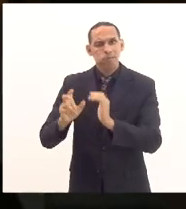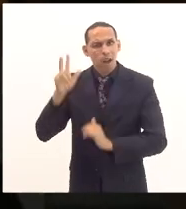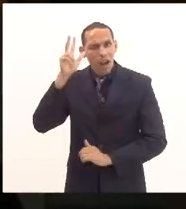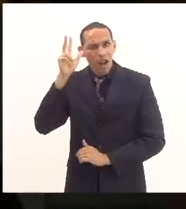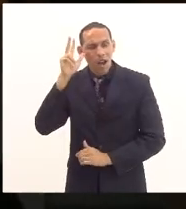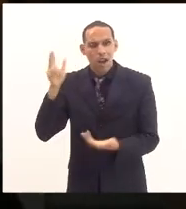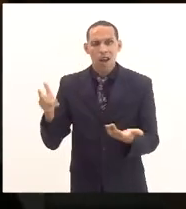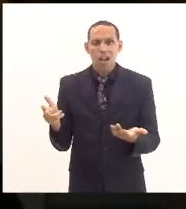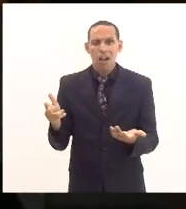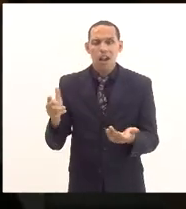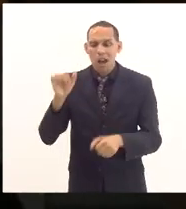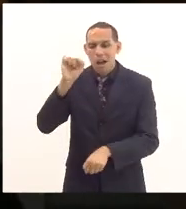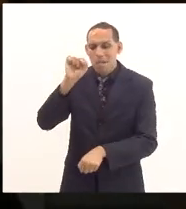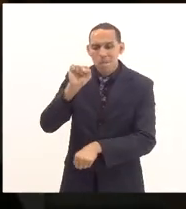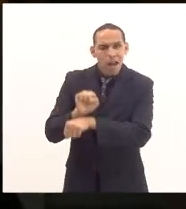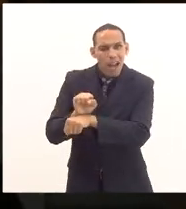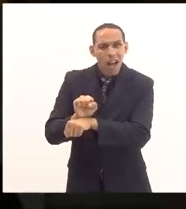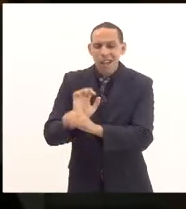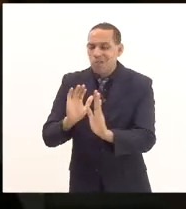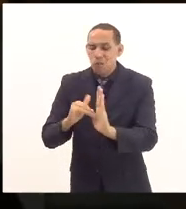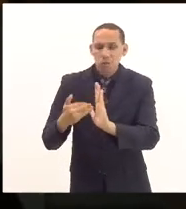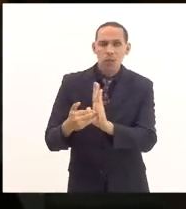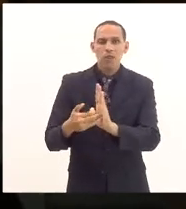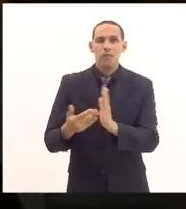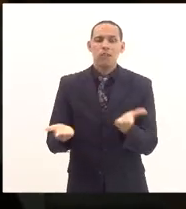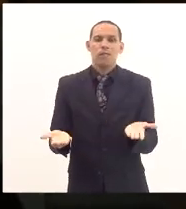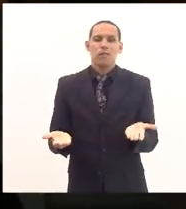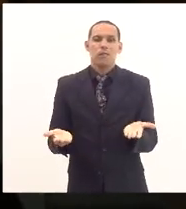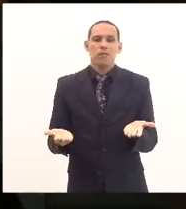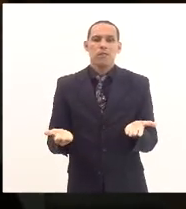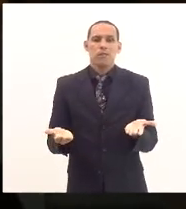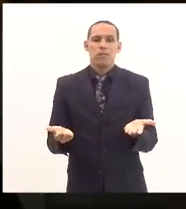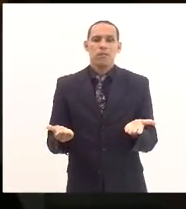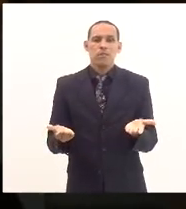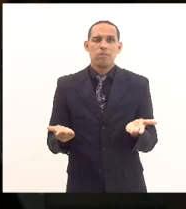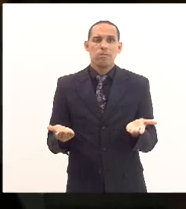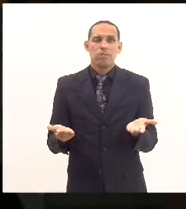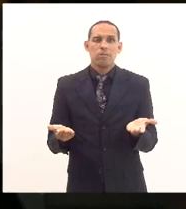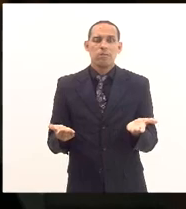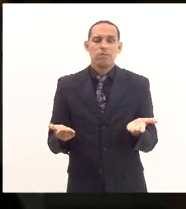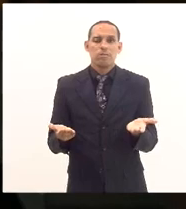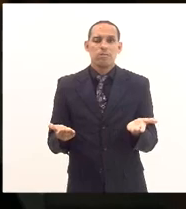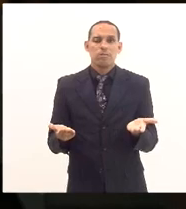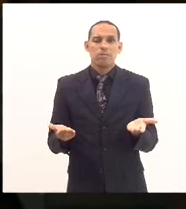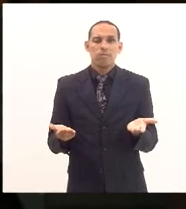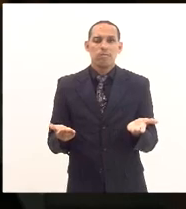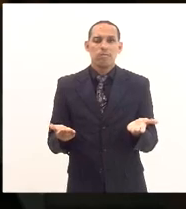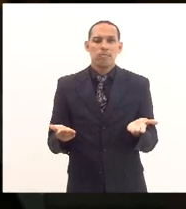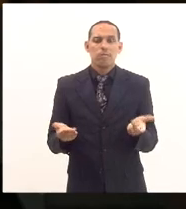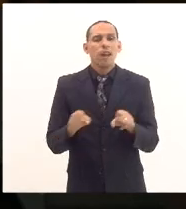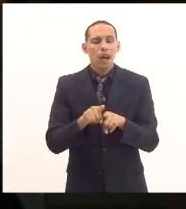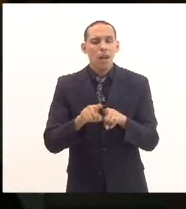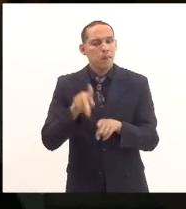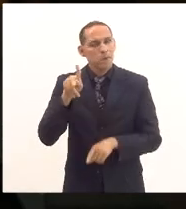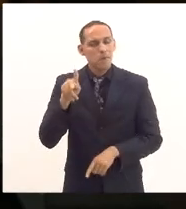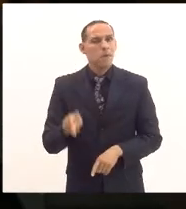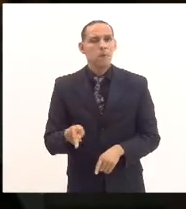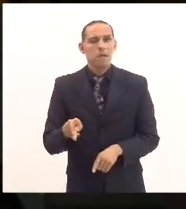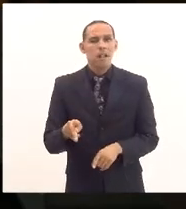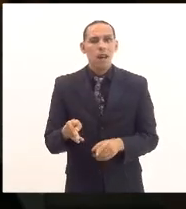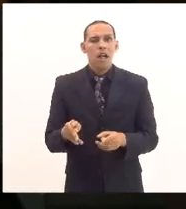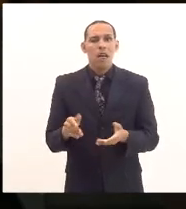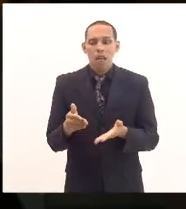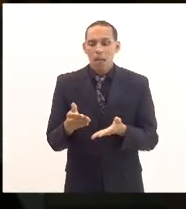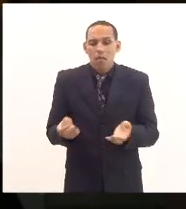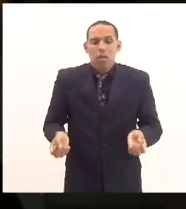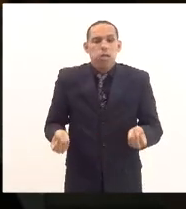totalmente paralisadas. Se não bastasse, senhor presidente, o desperdício